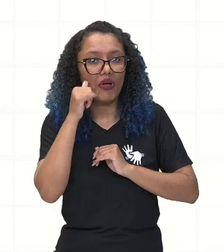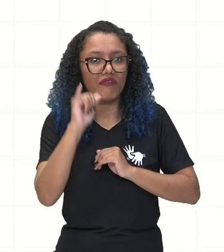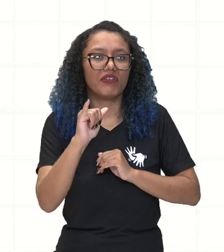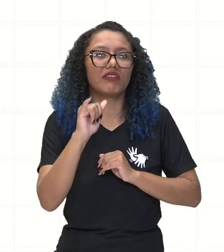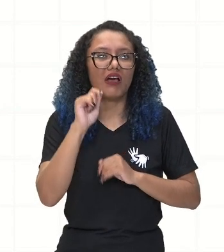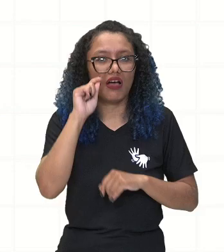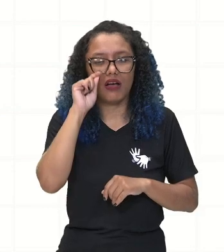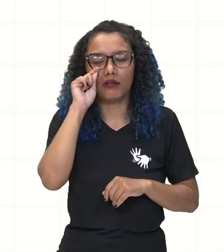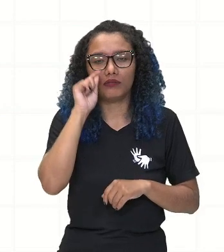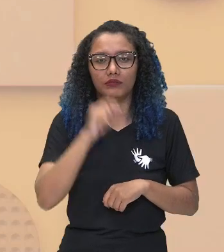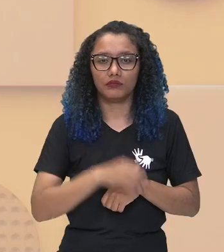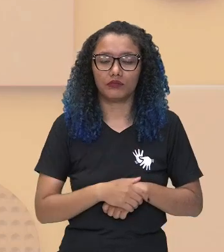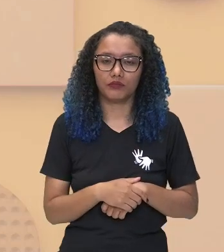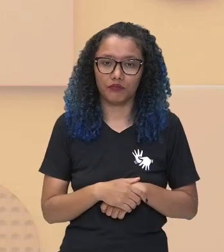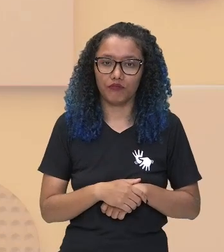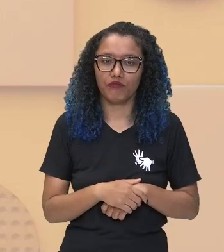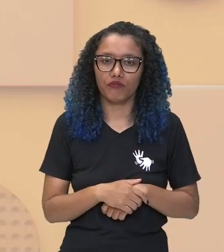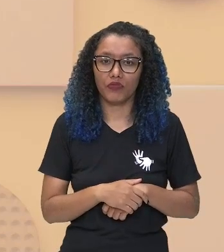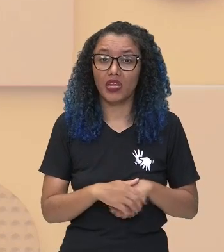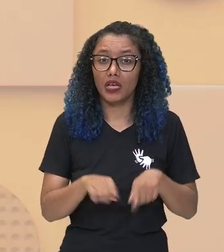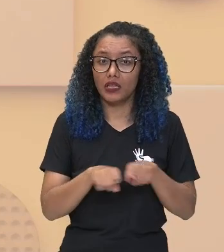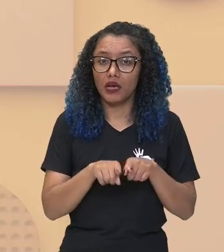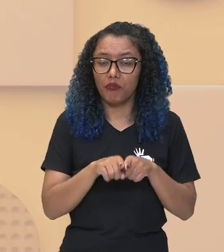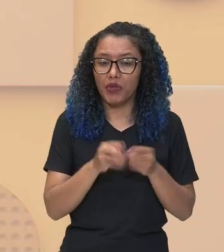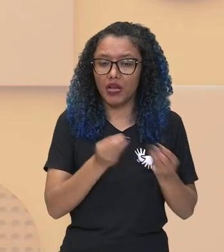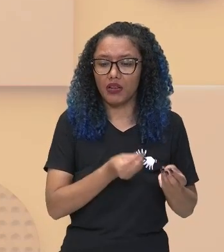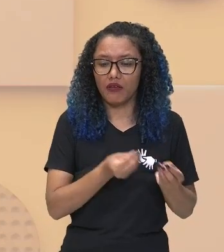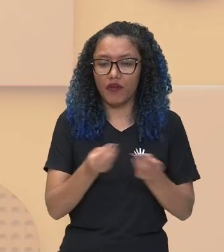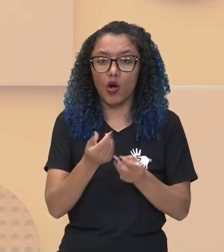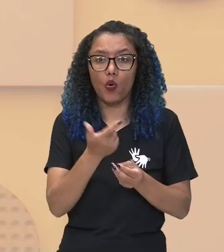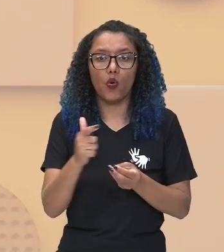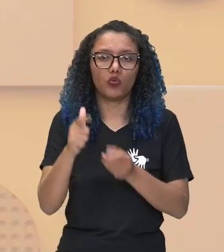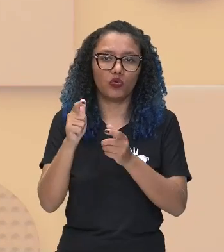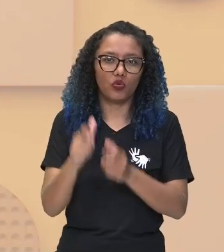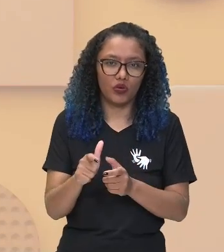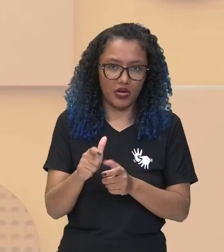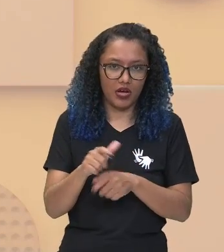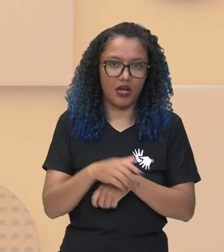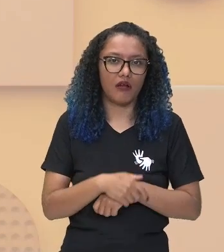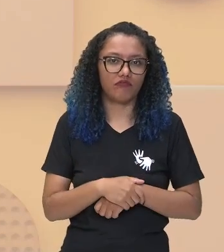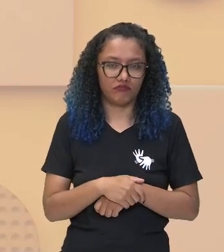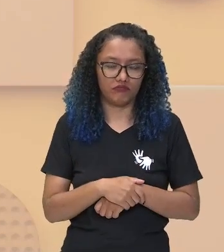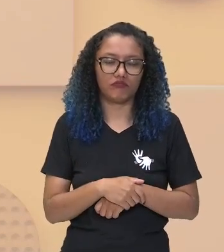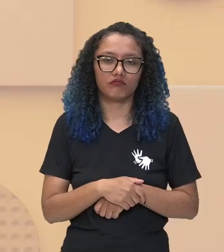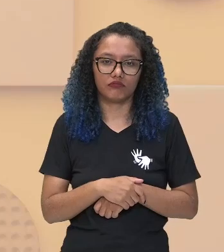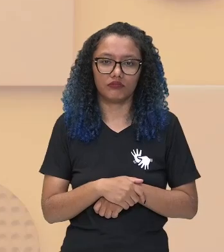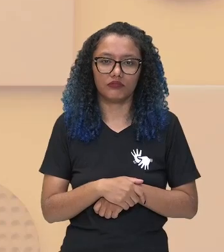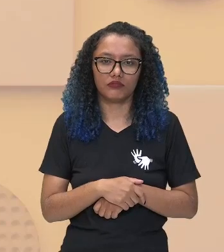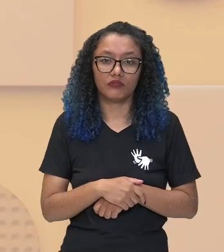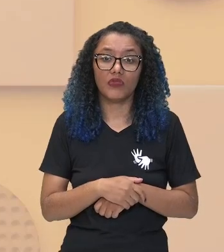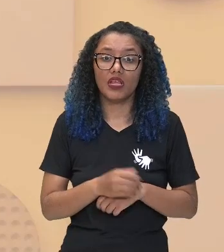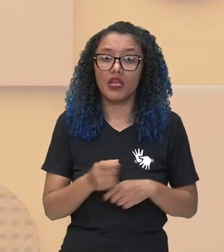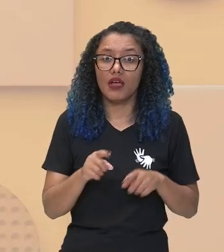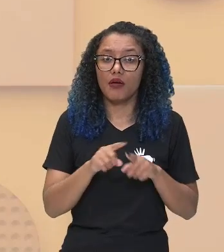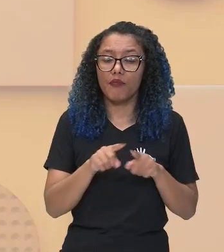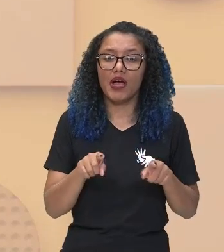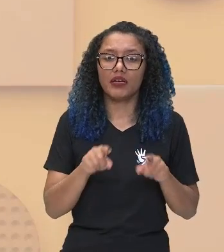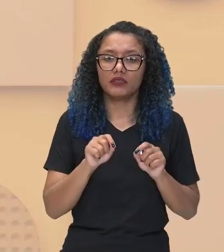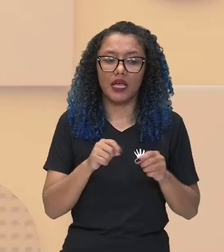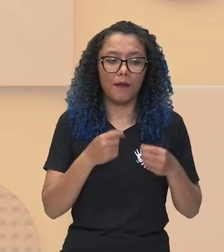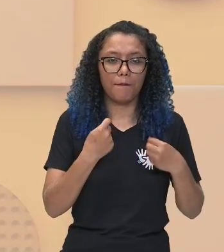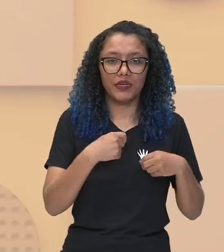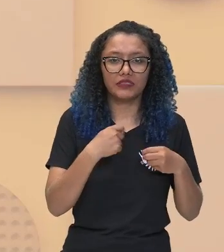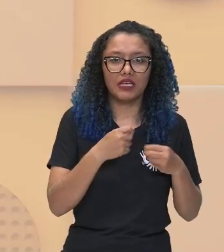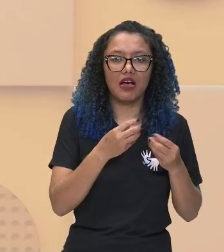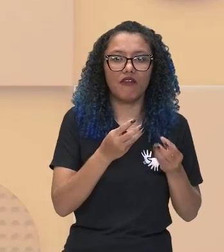tentar evitar ali o desvio dessas mercadorias que eles estavam encontrando aqui no território americano e que deveria ir para